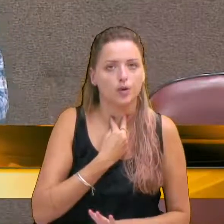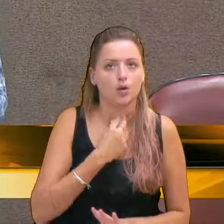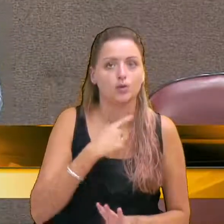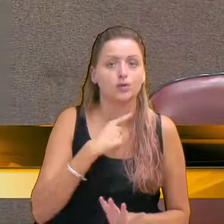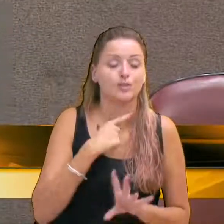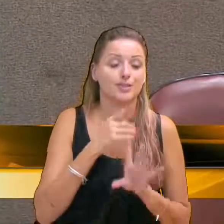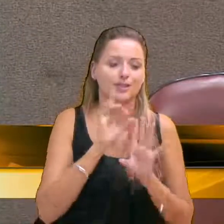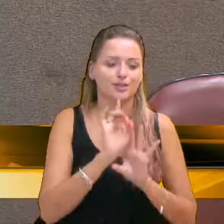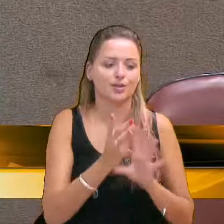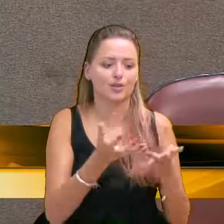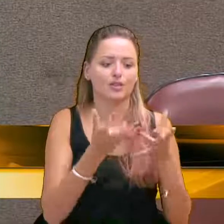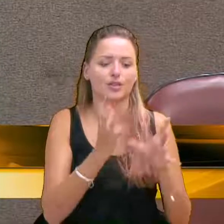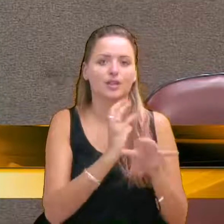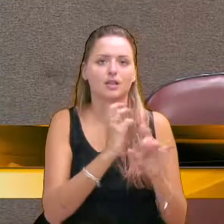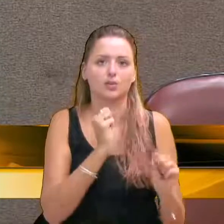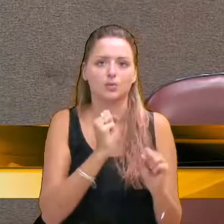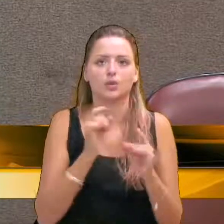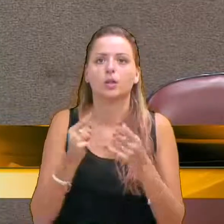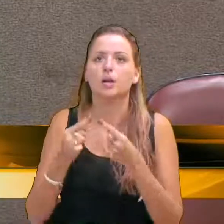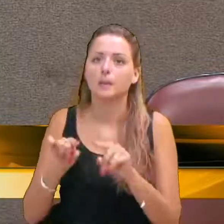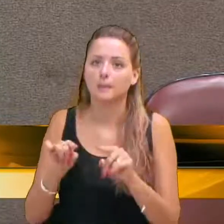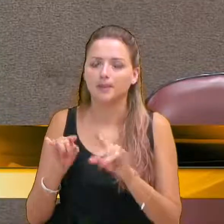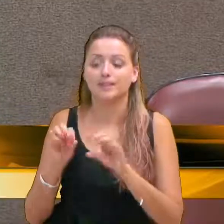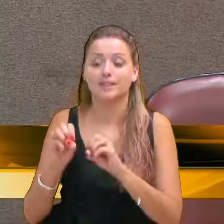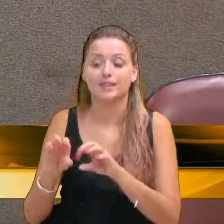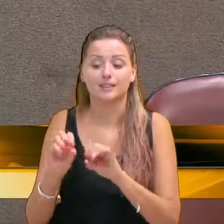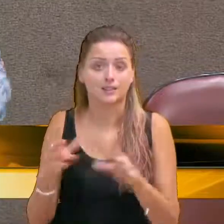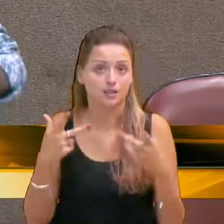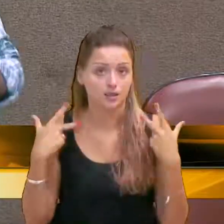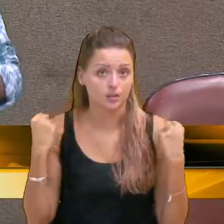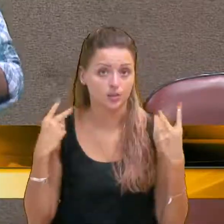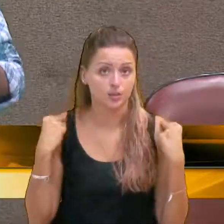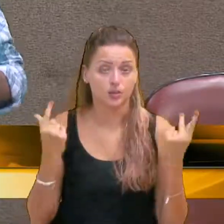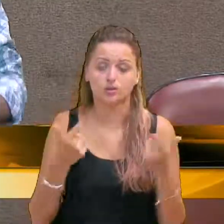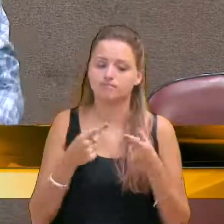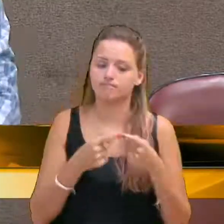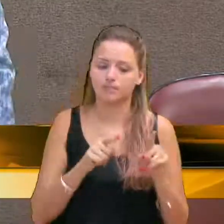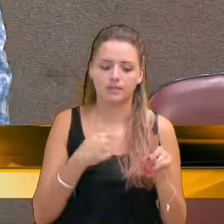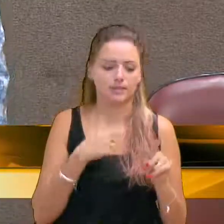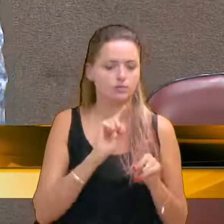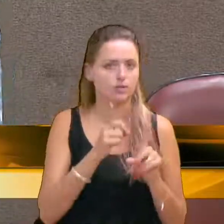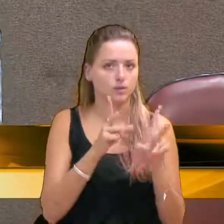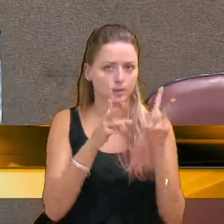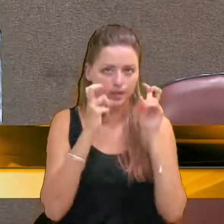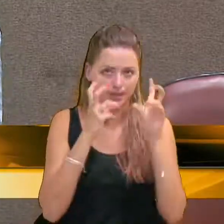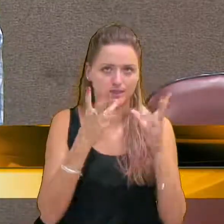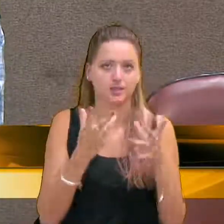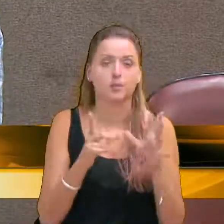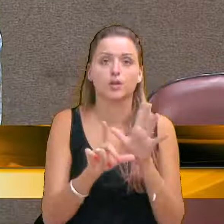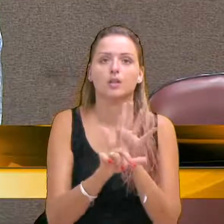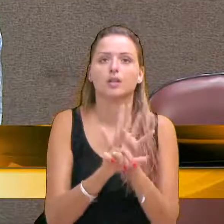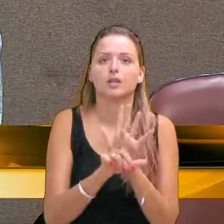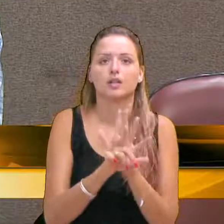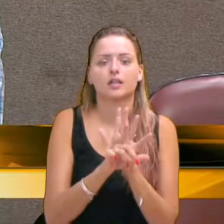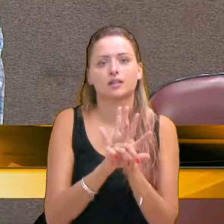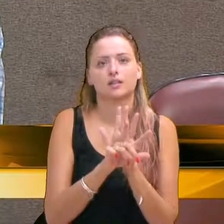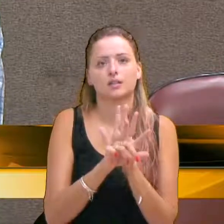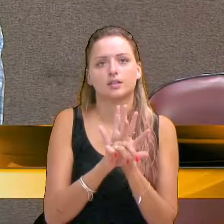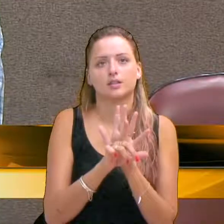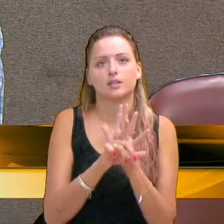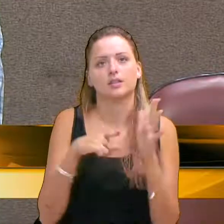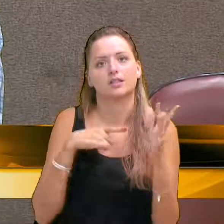visão arrecadatória, mas sim educacional. Mas eu não vejo que esta lei ela tenha